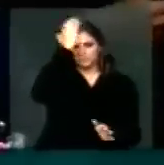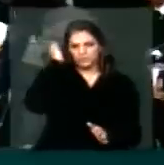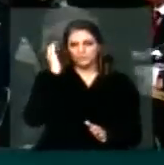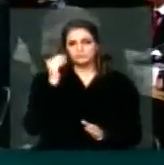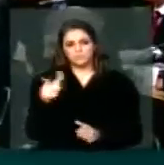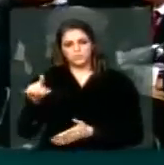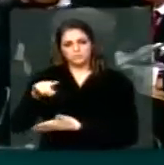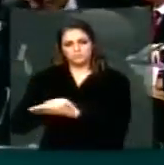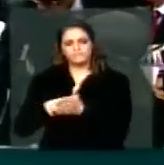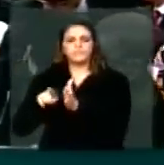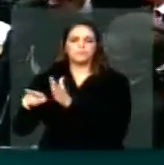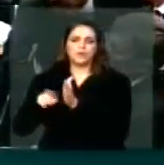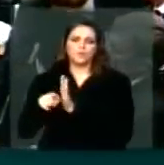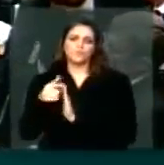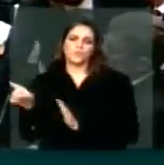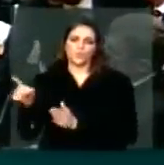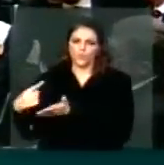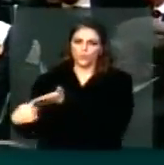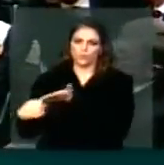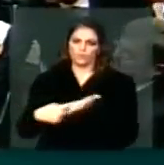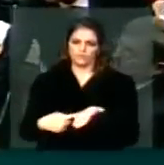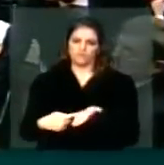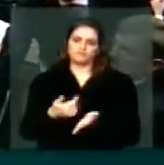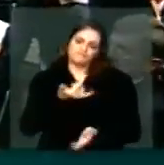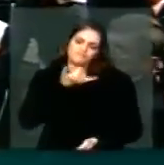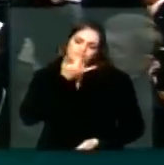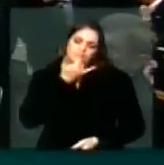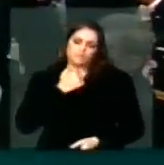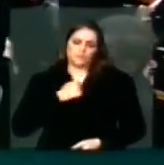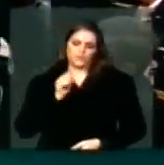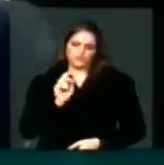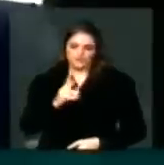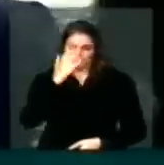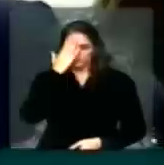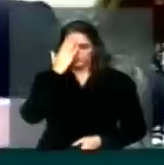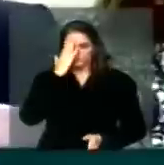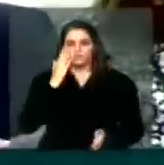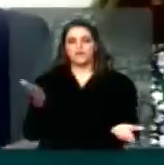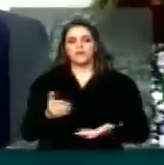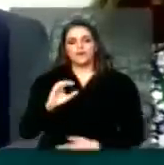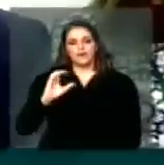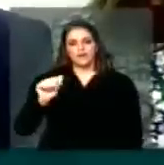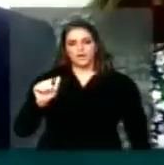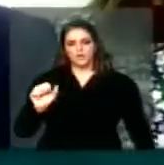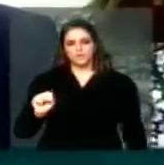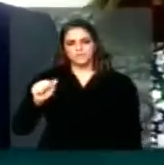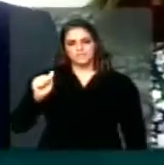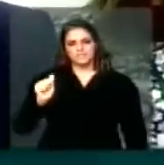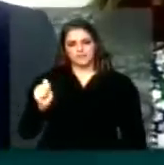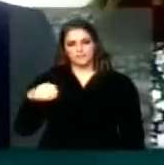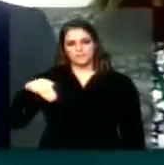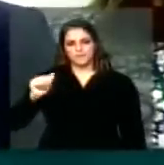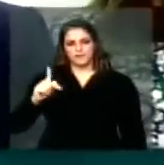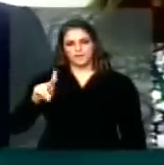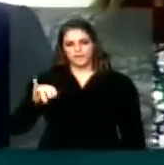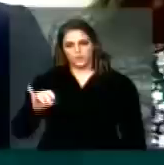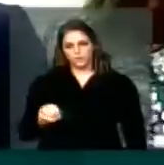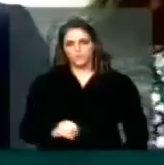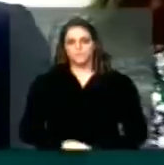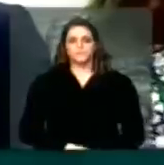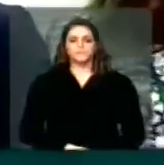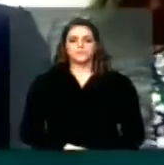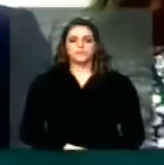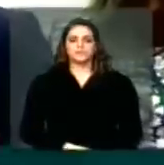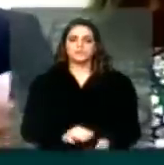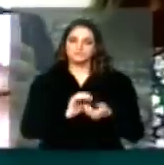Ah, ok. Peço desculpa, achava que era a mesma lista. Ok, então vamos seguir. Deputado Carlos Sampaio com a palavra. Senhor presidente, inicialmente meus